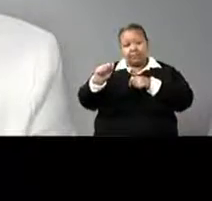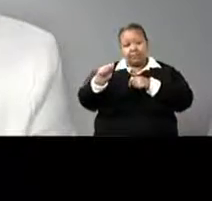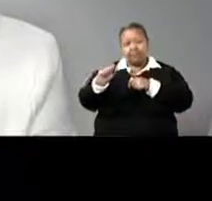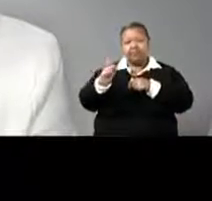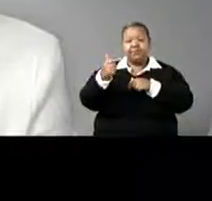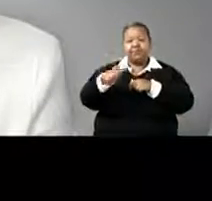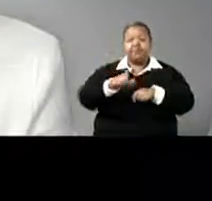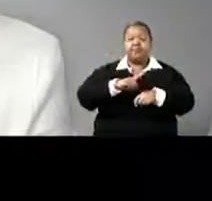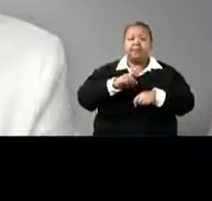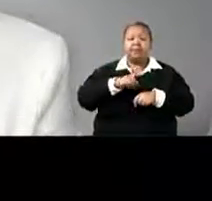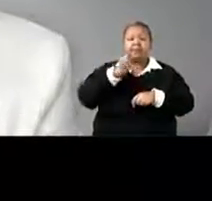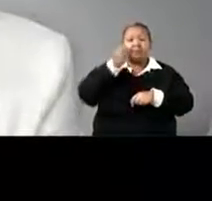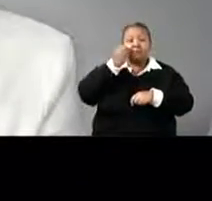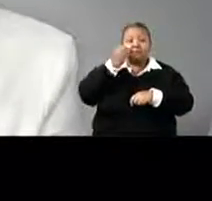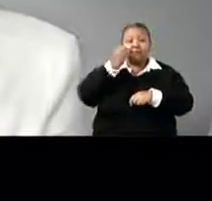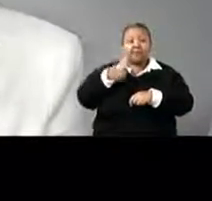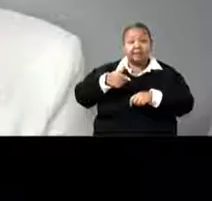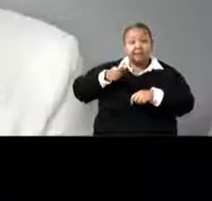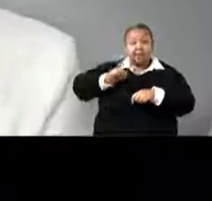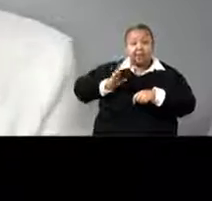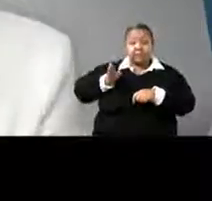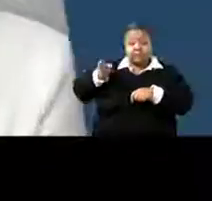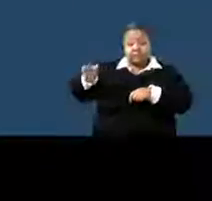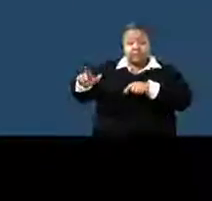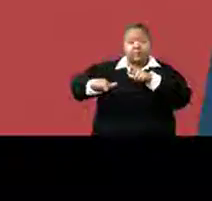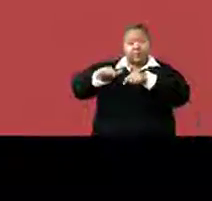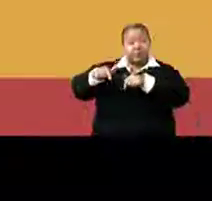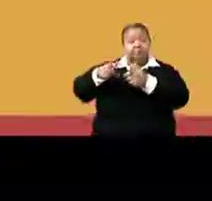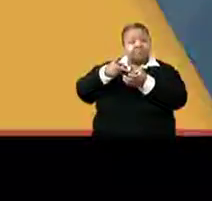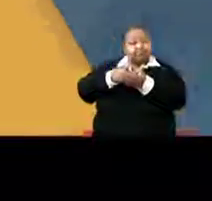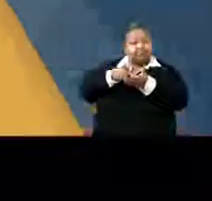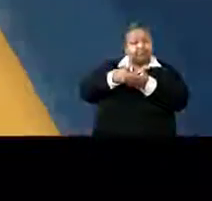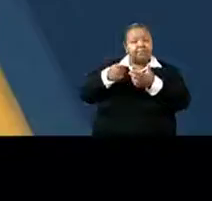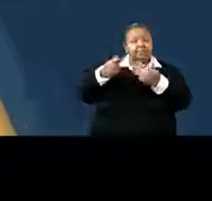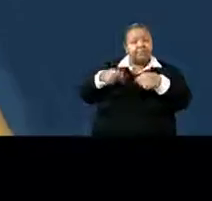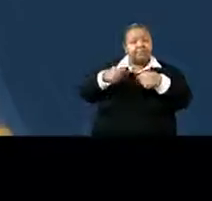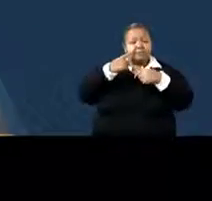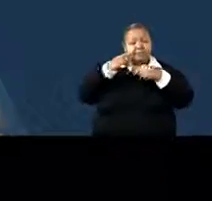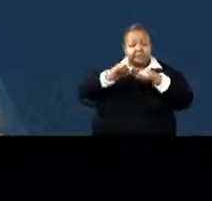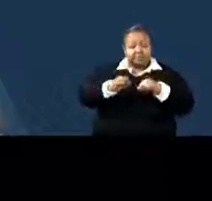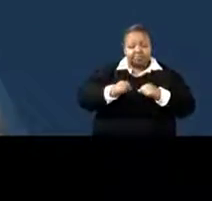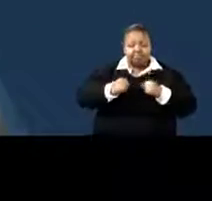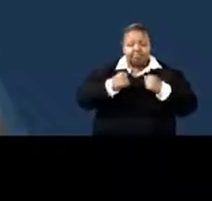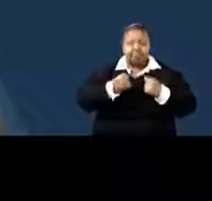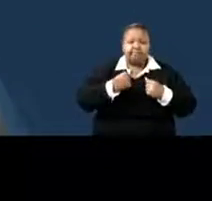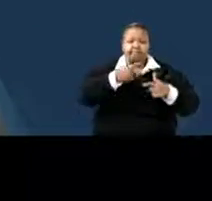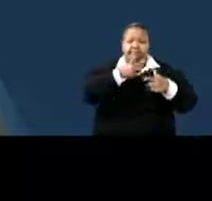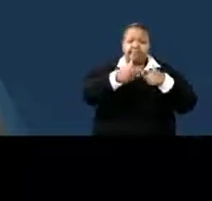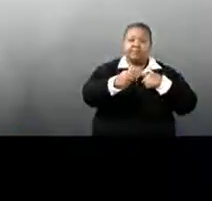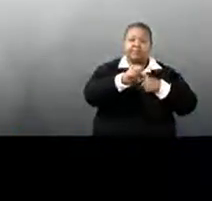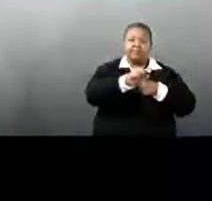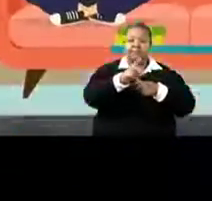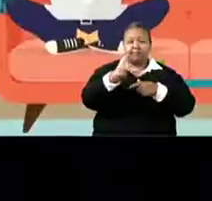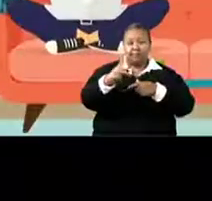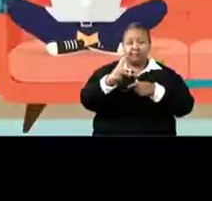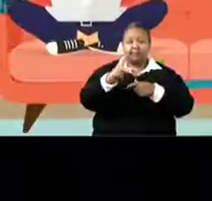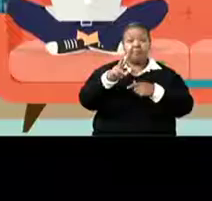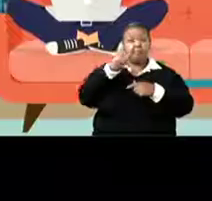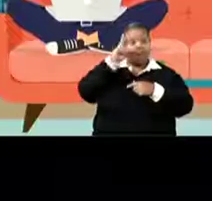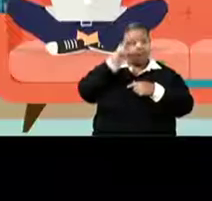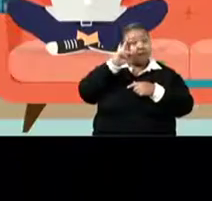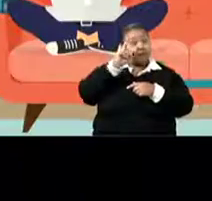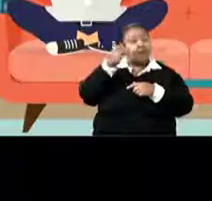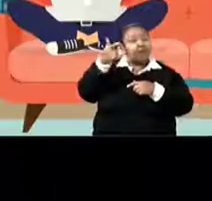já para ter experiência antes mesmo de ir para o mercado de trabalho você precisa se empenhar na resolução da ses sp lembre-se